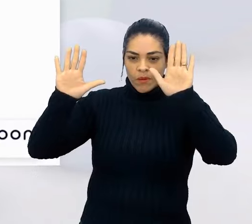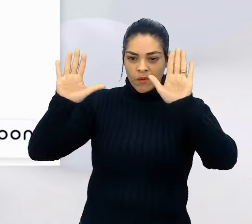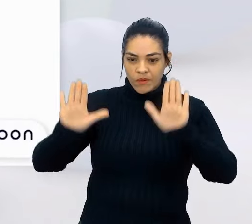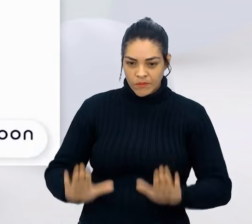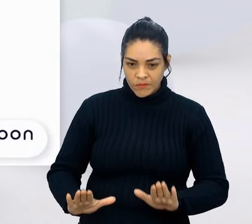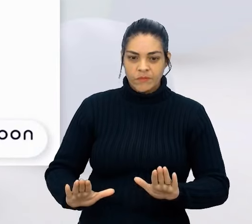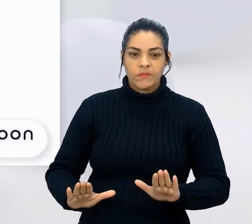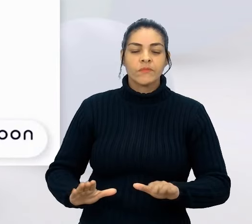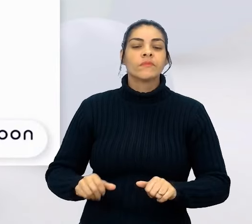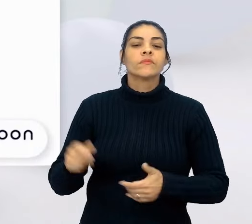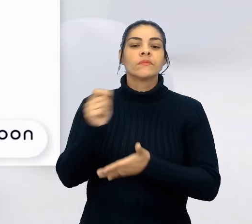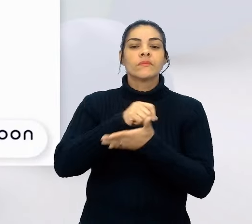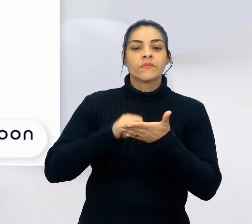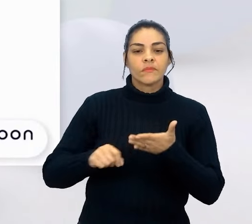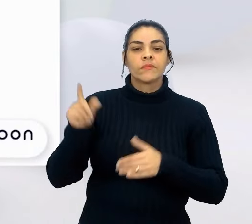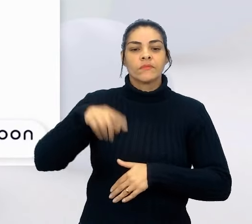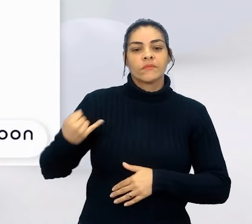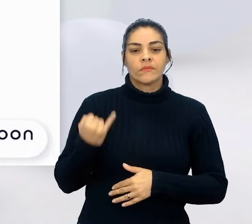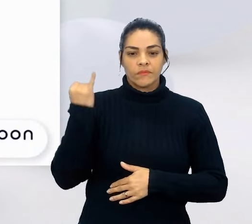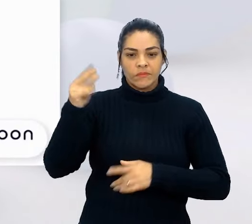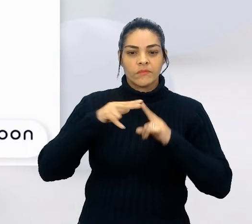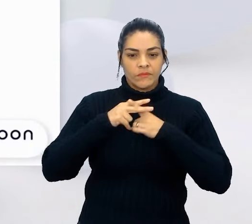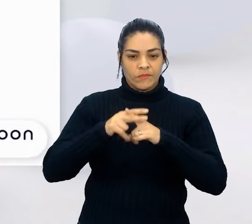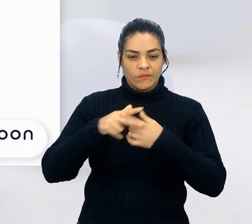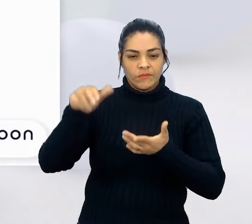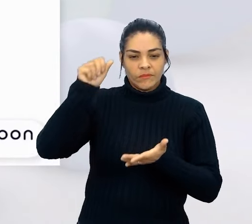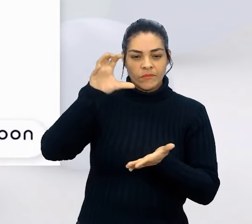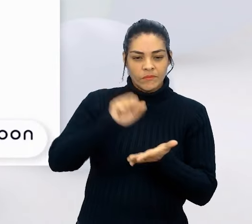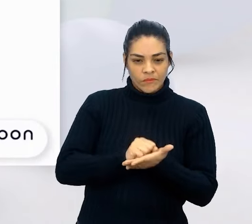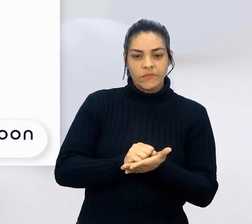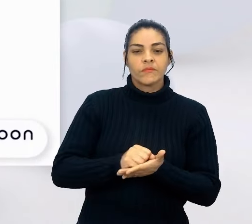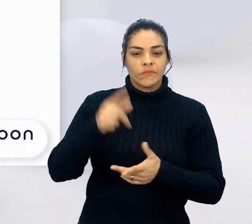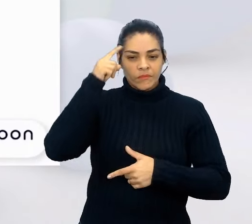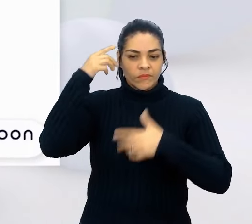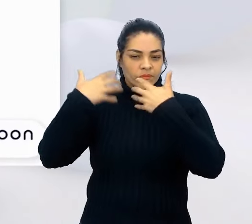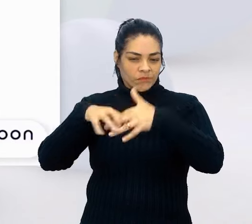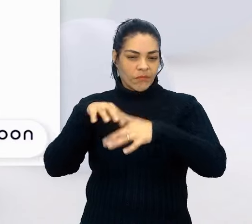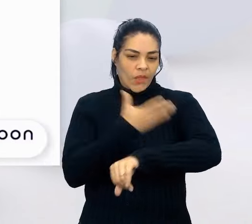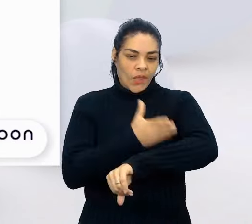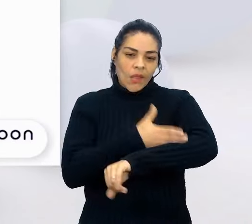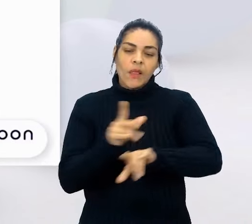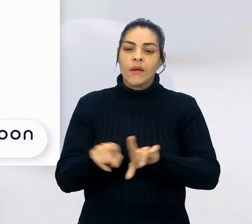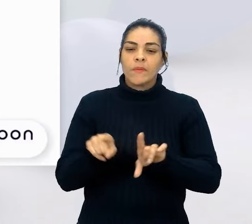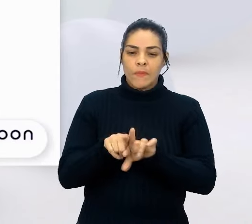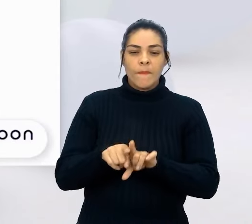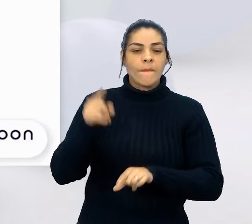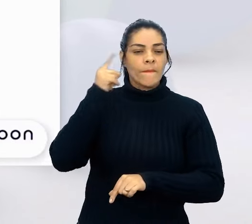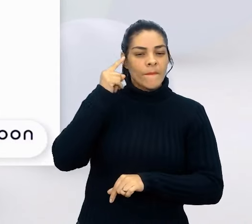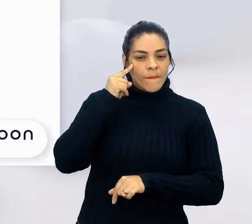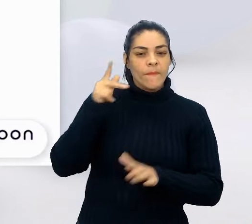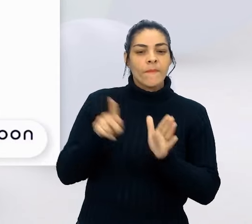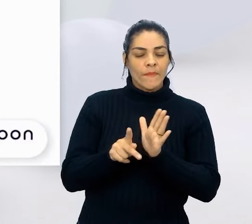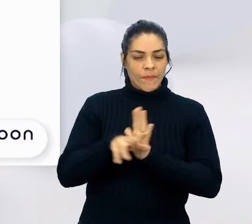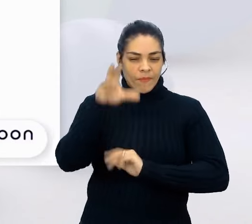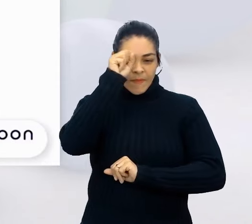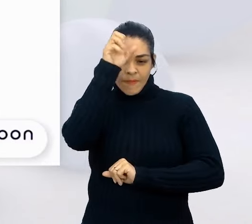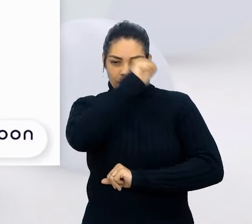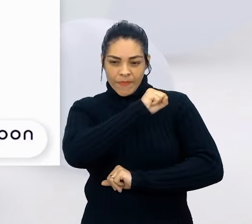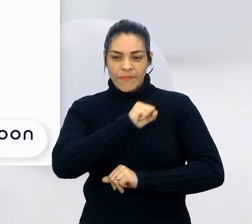tela. Escrito. É um importante instrumento de registro, reflexão sobre as práticas e também para se pensar na